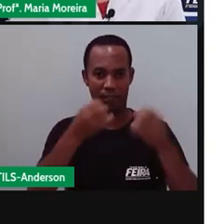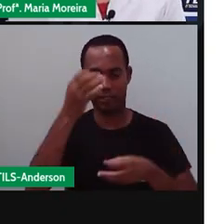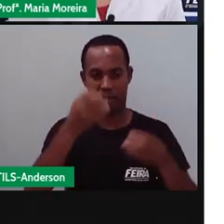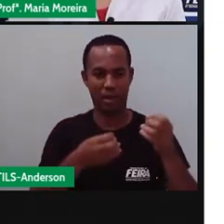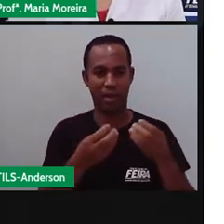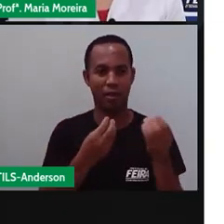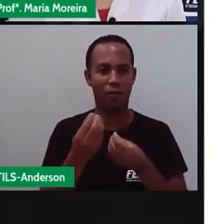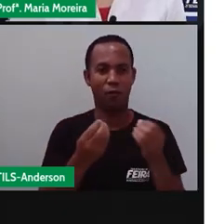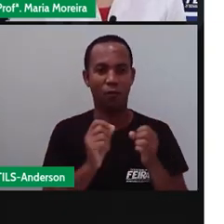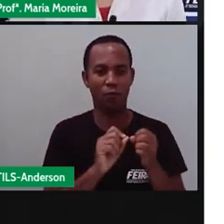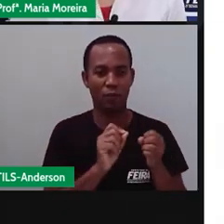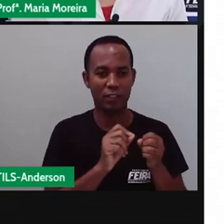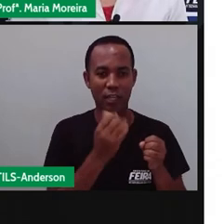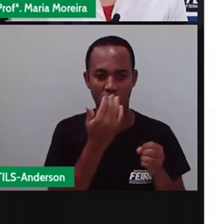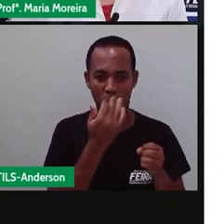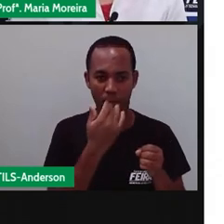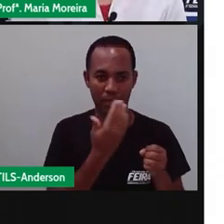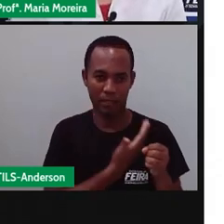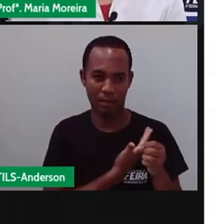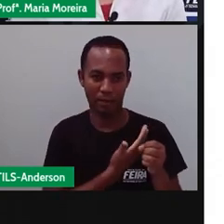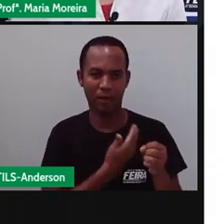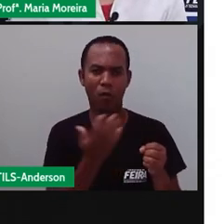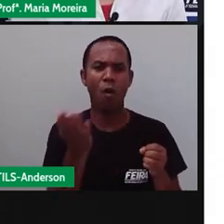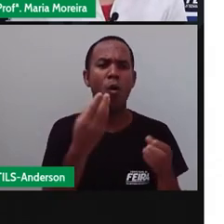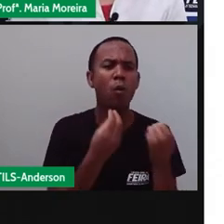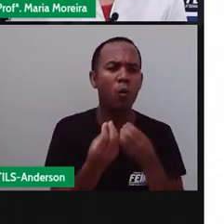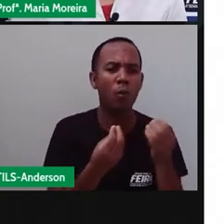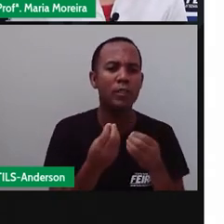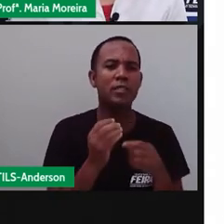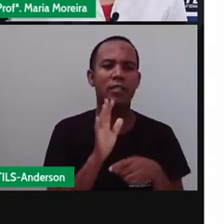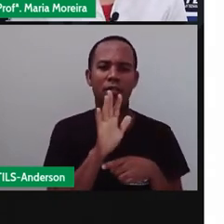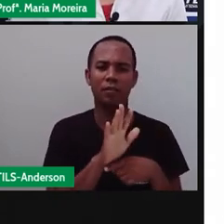colega? Conseguiria. Você conseguiria, Anderson?